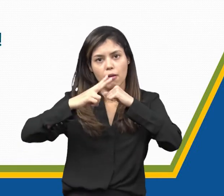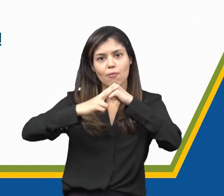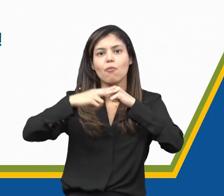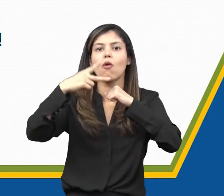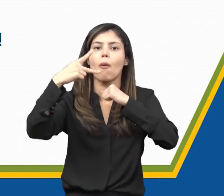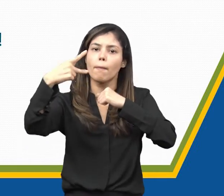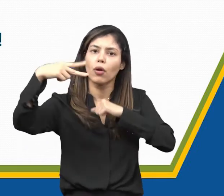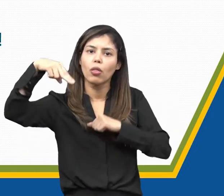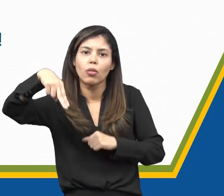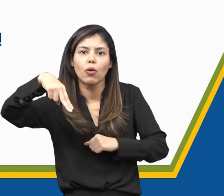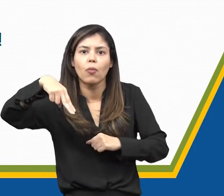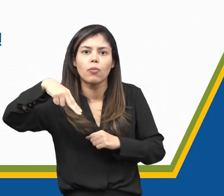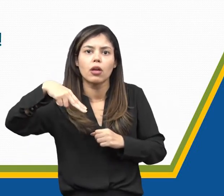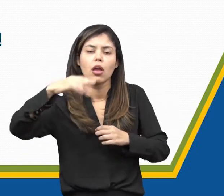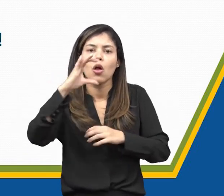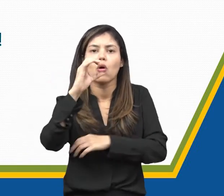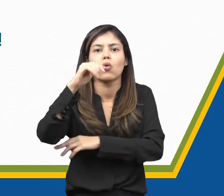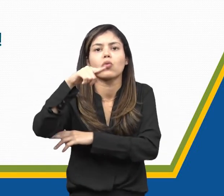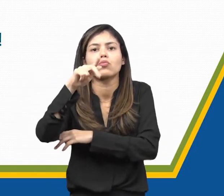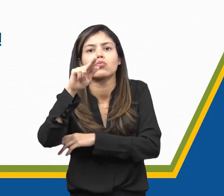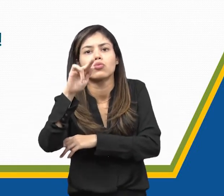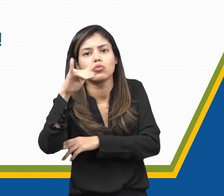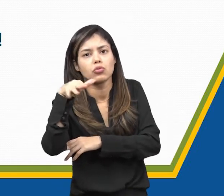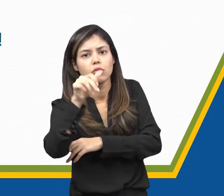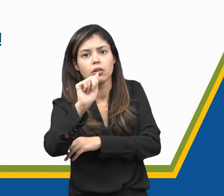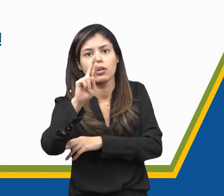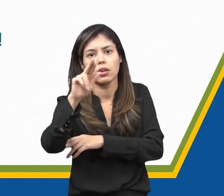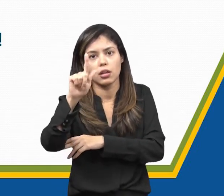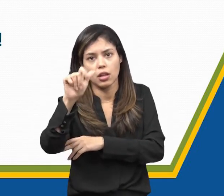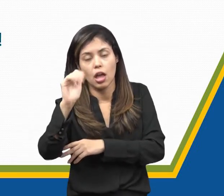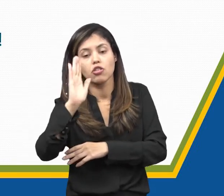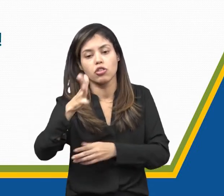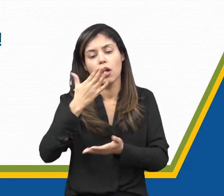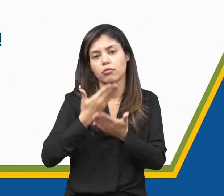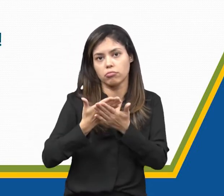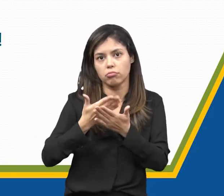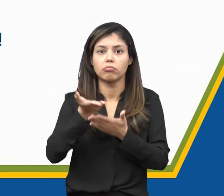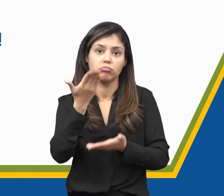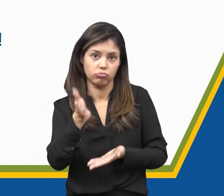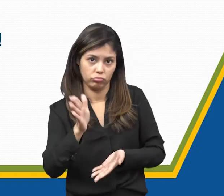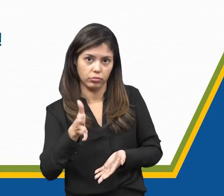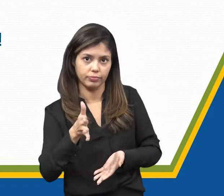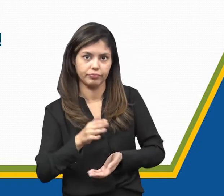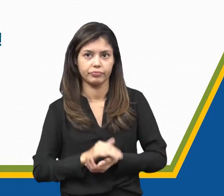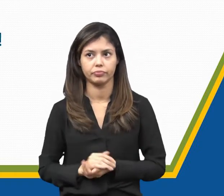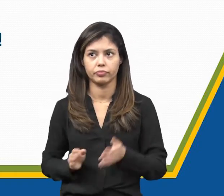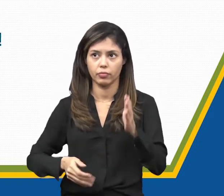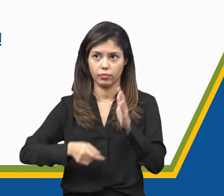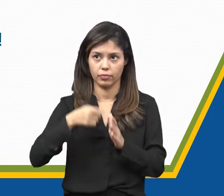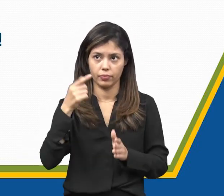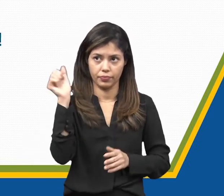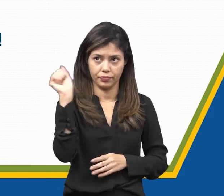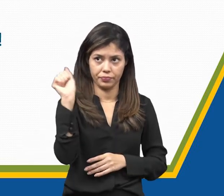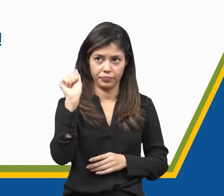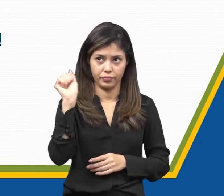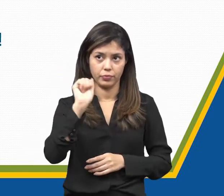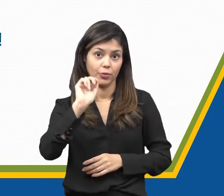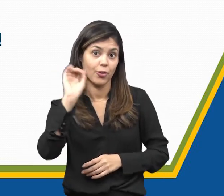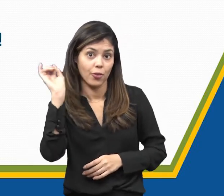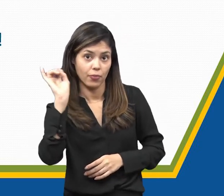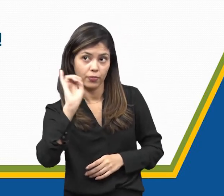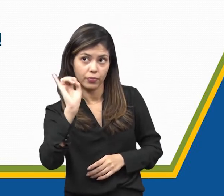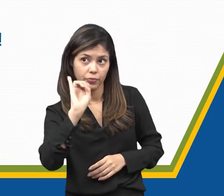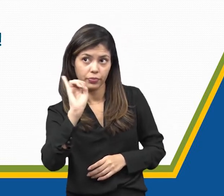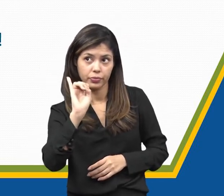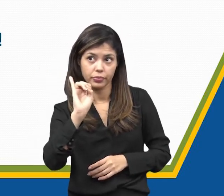e pronomes e fazer a conjugação baseado naquilo que já foi estudado aqui nessa aula. Letra A. Hoy,